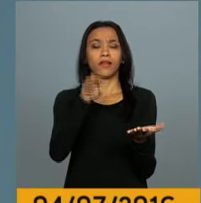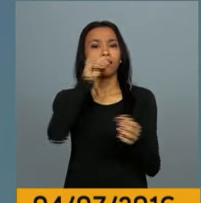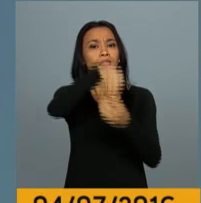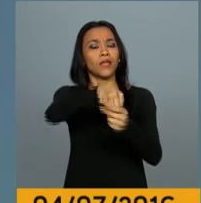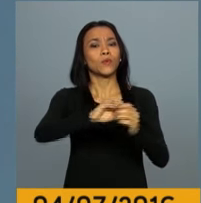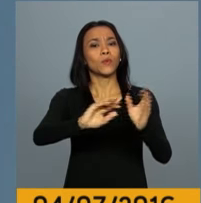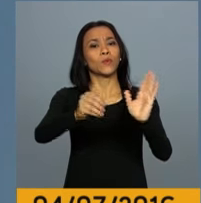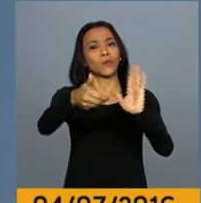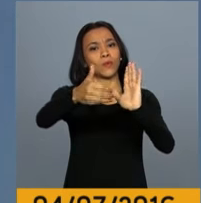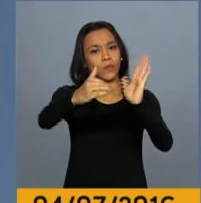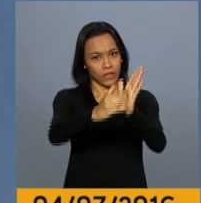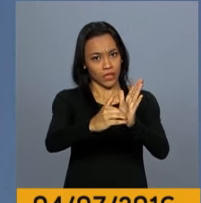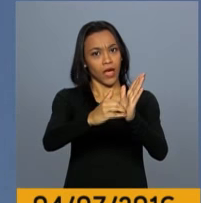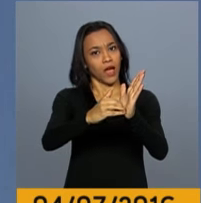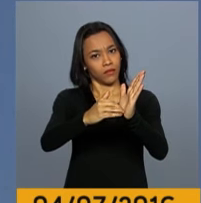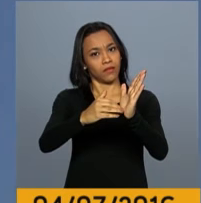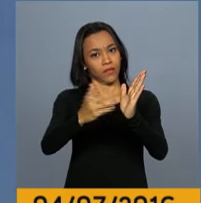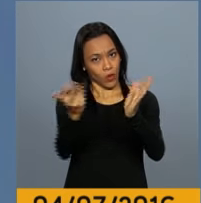que nós constituímos o governo.